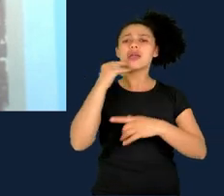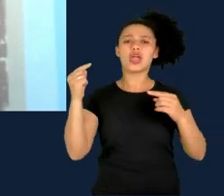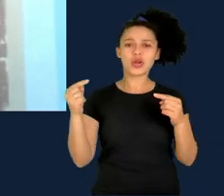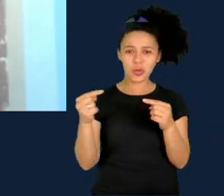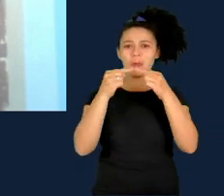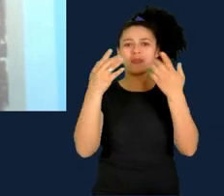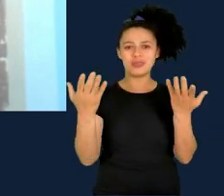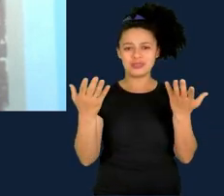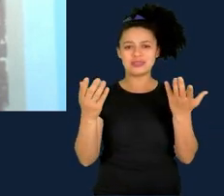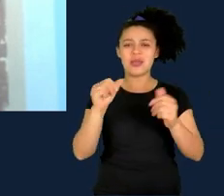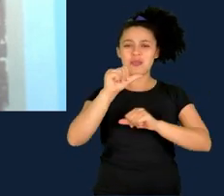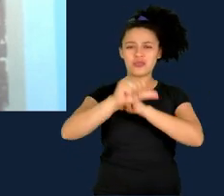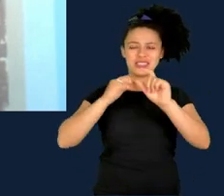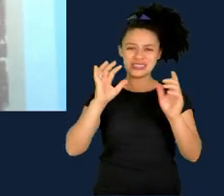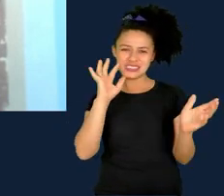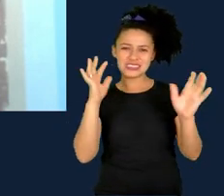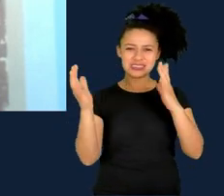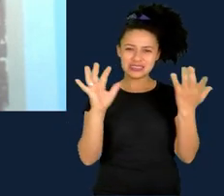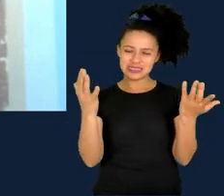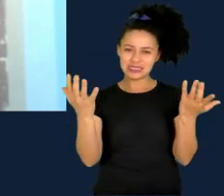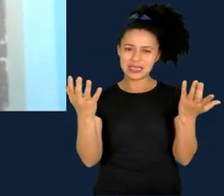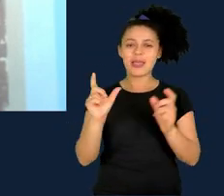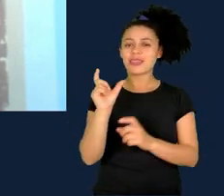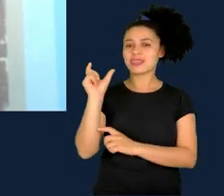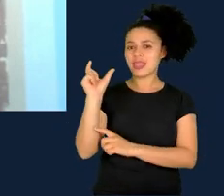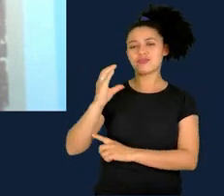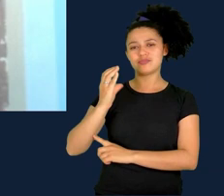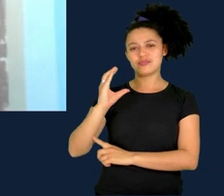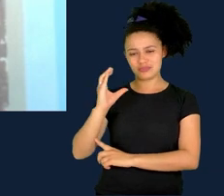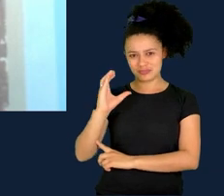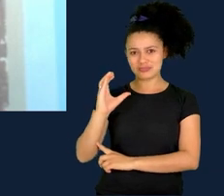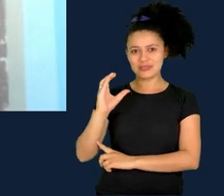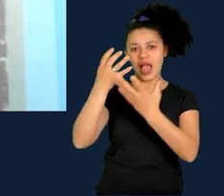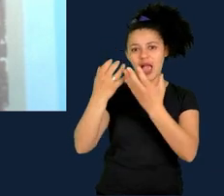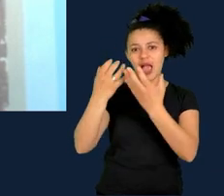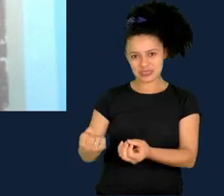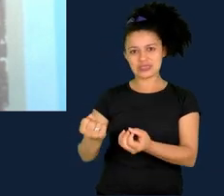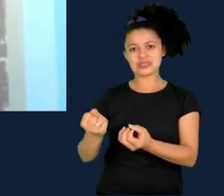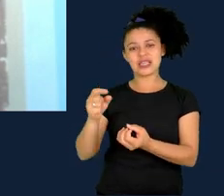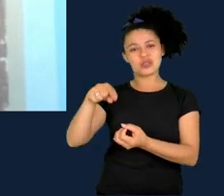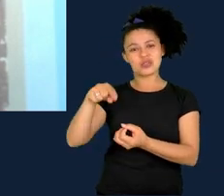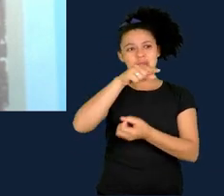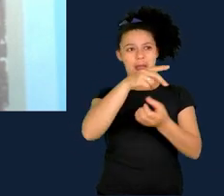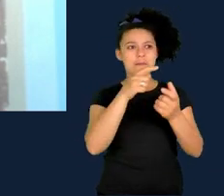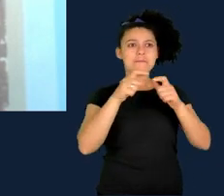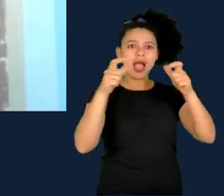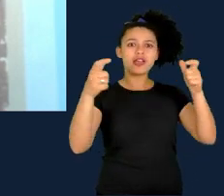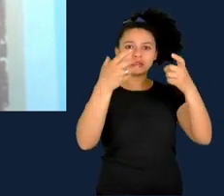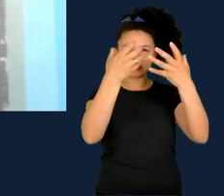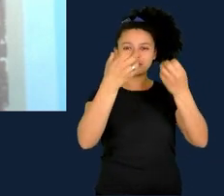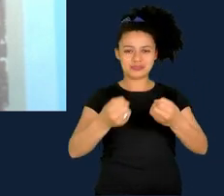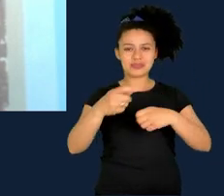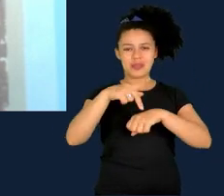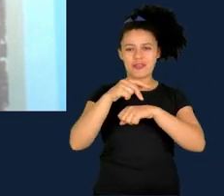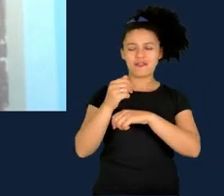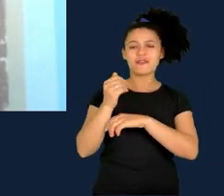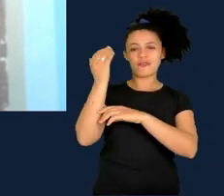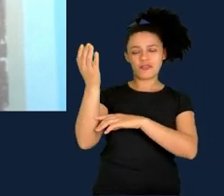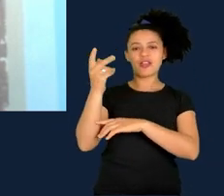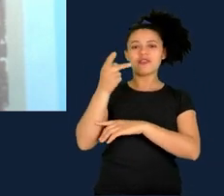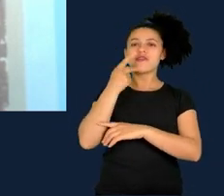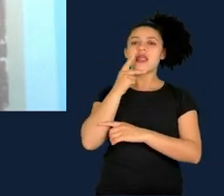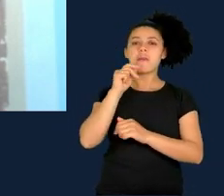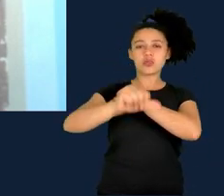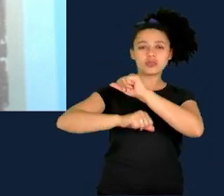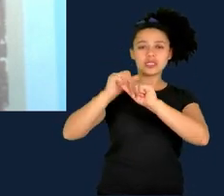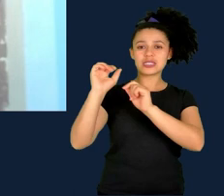mudança do clima é um termo científico aceito, né? Digamos assim, o painel internacional de mudanças climáticas, que é o